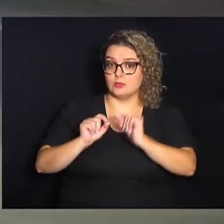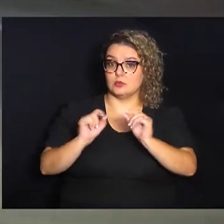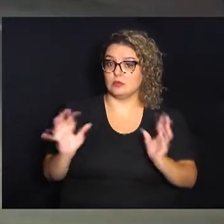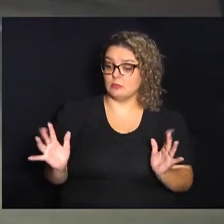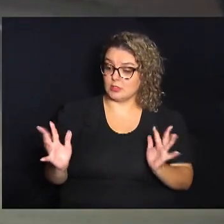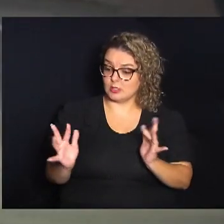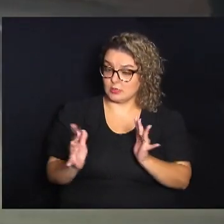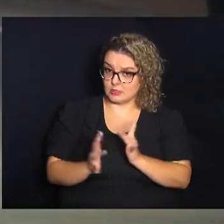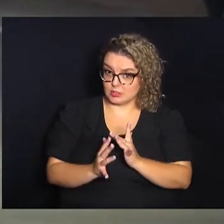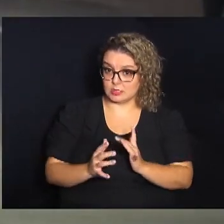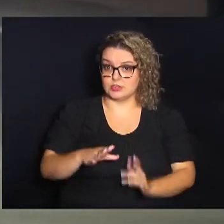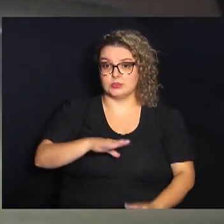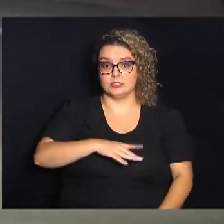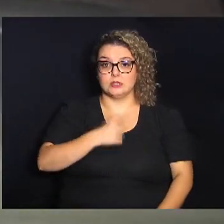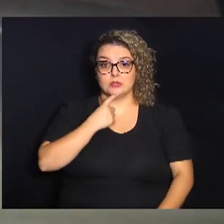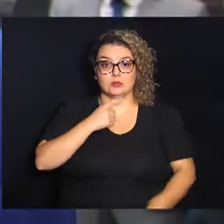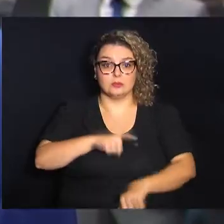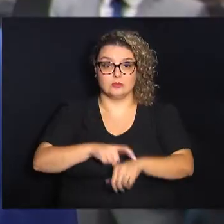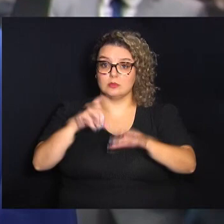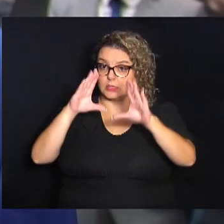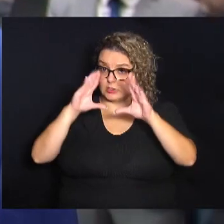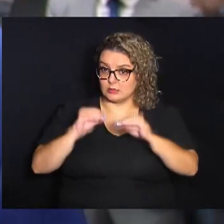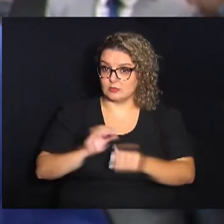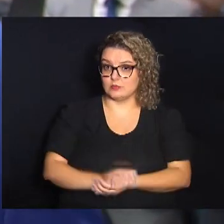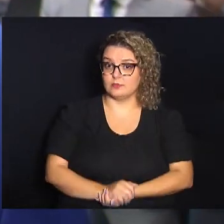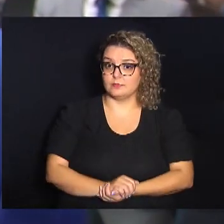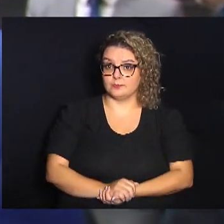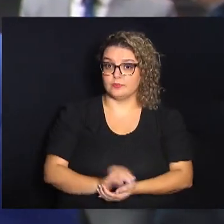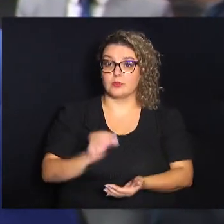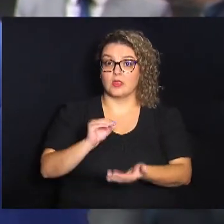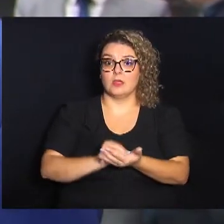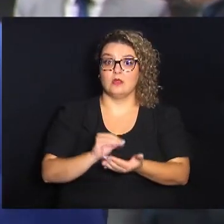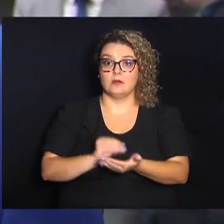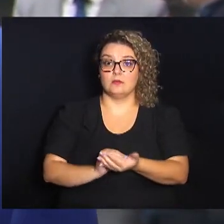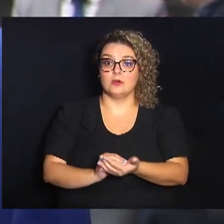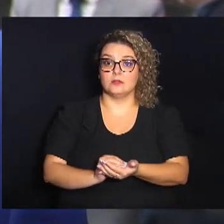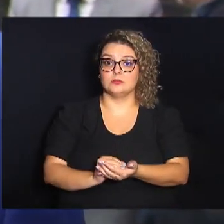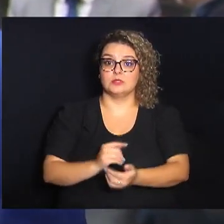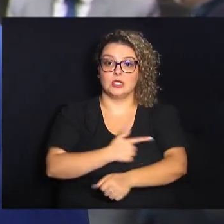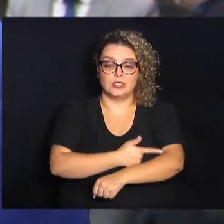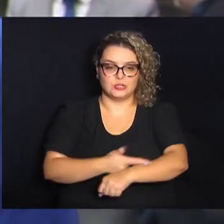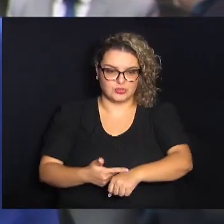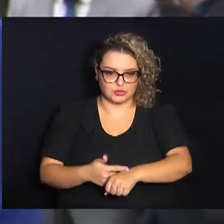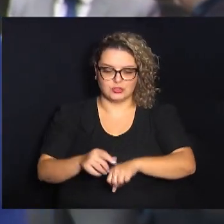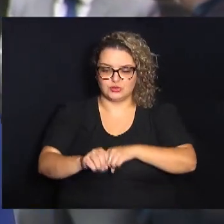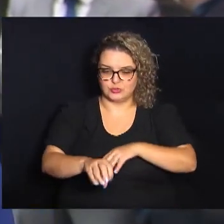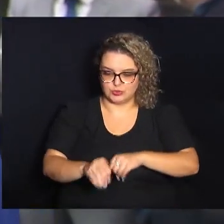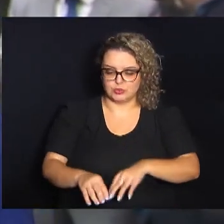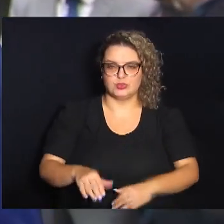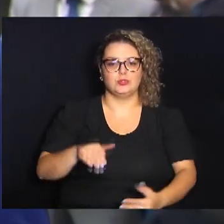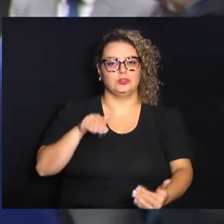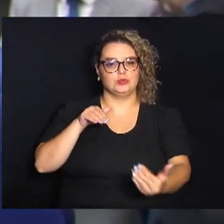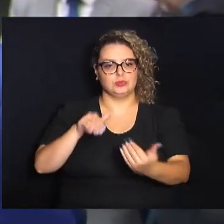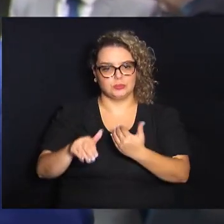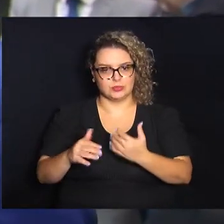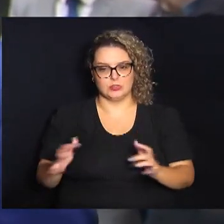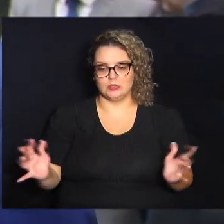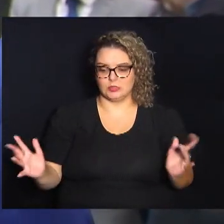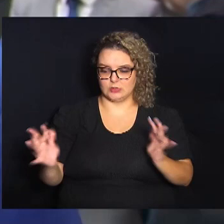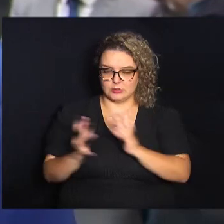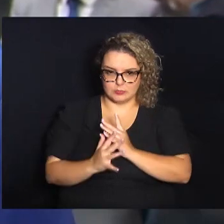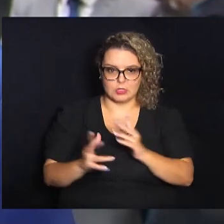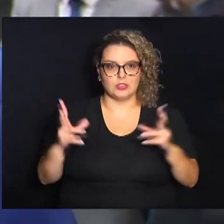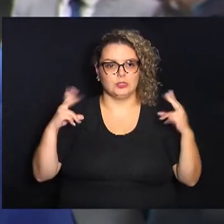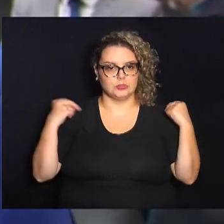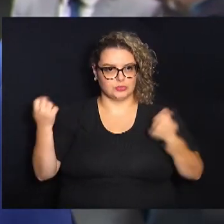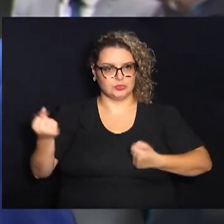as ruas de Campinas no período noturno. É falta da educação de trânsito, tanto do pedestre quanto do motorista, mas nós, como